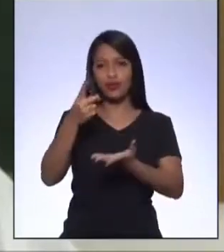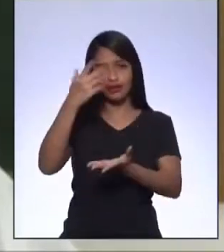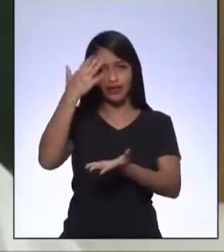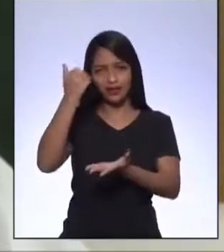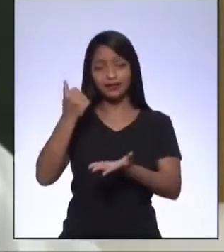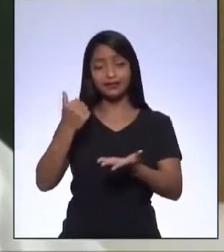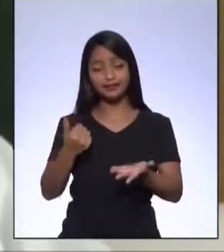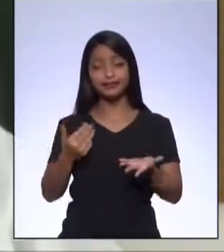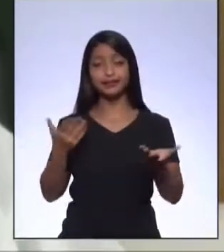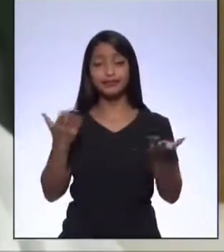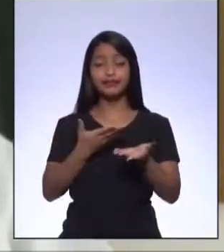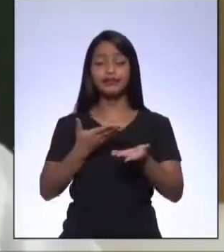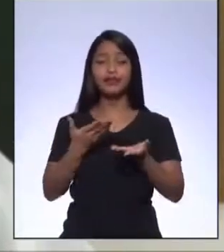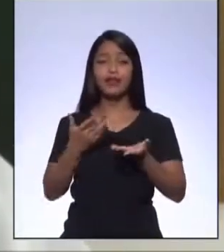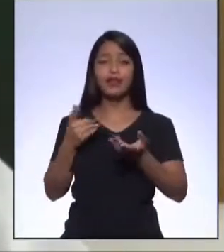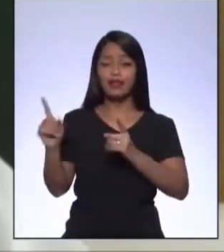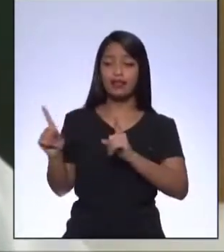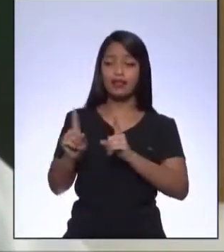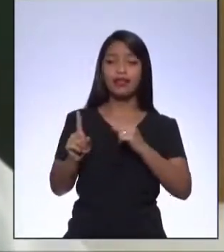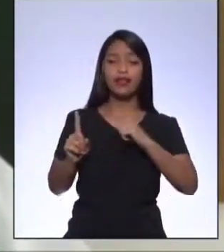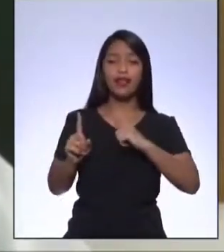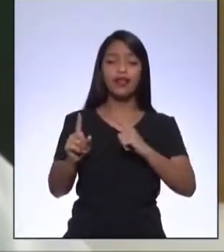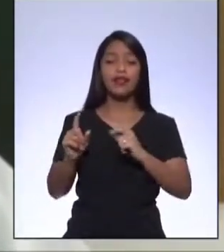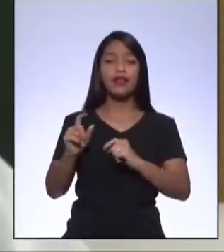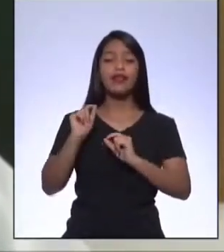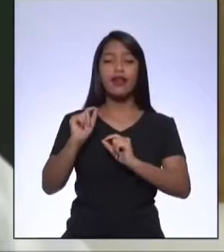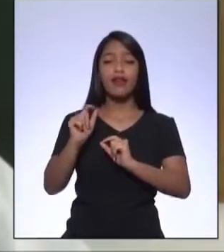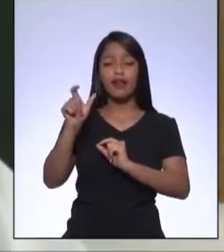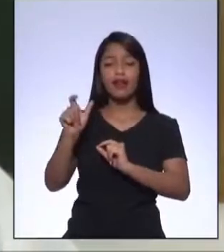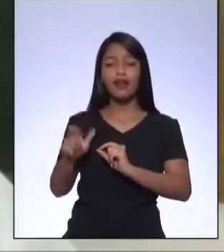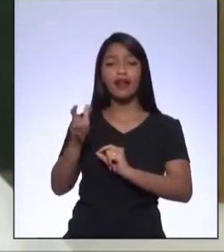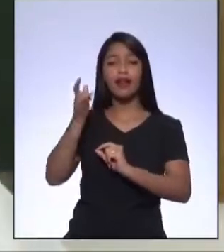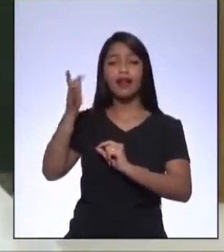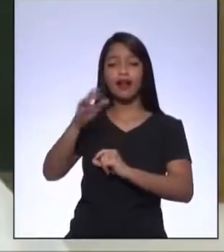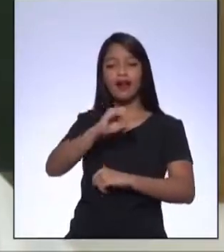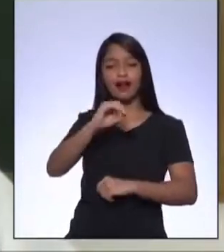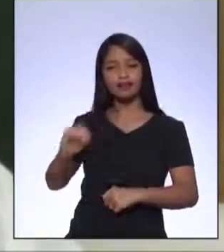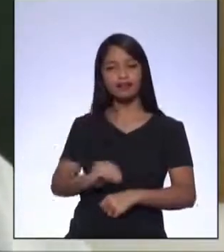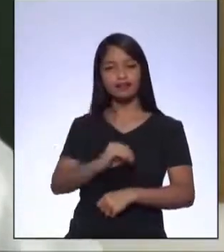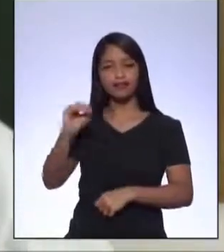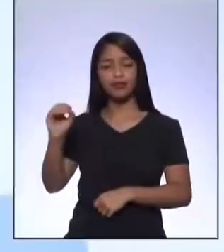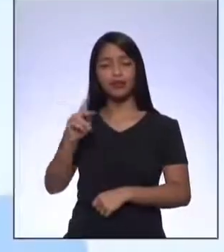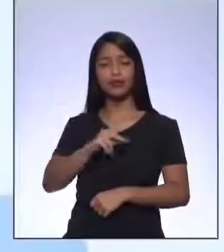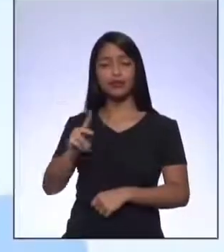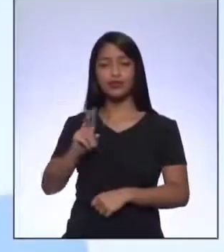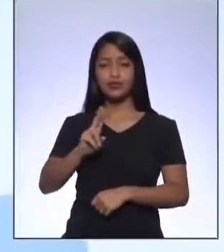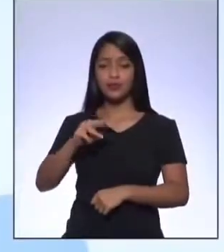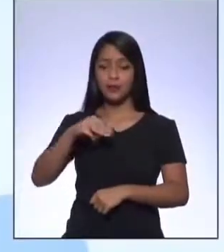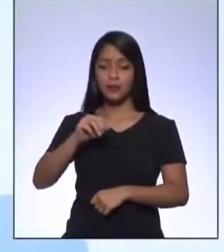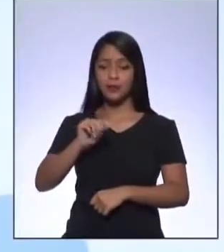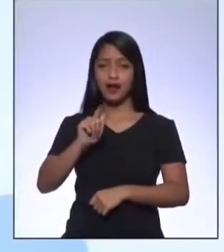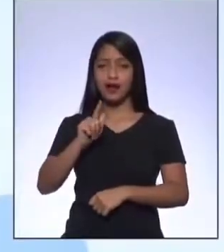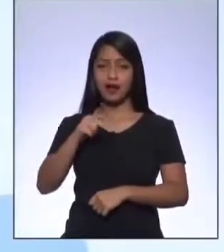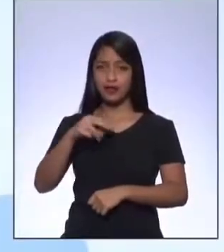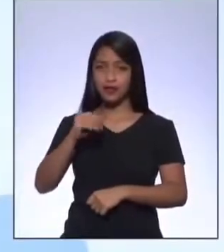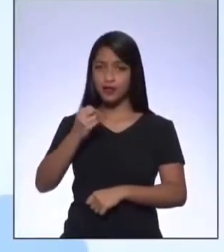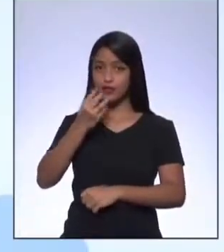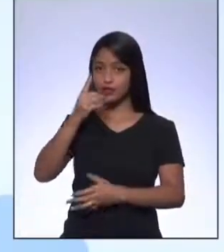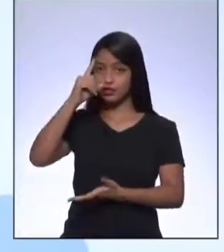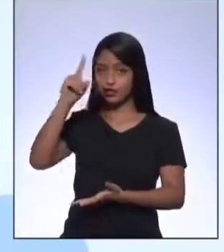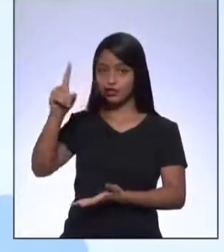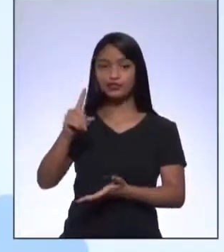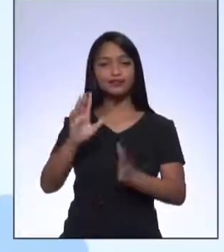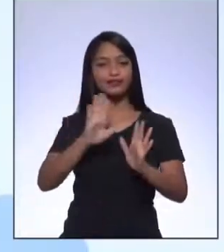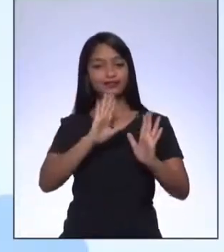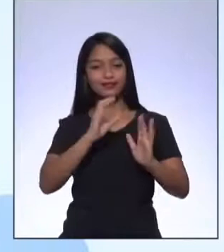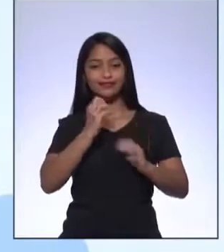aula comigo e para interagir com vocês no chat, lá no estúdio está o professor Magno. Bom dia, Magno. Oi, galera, tudo